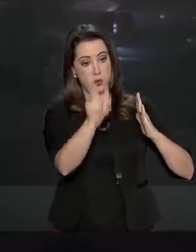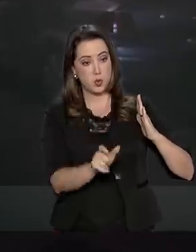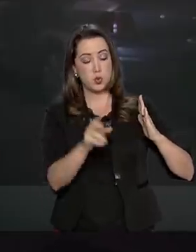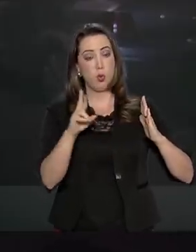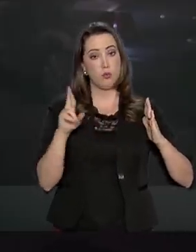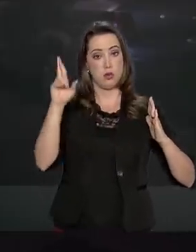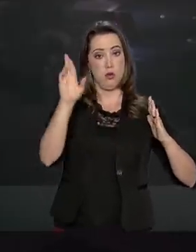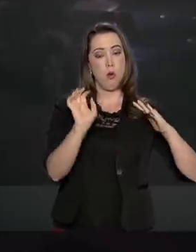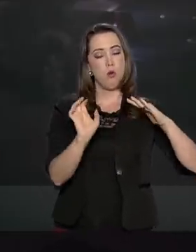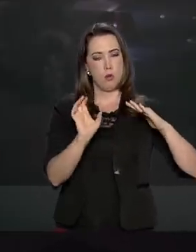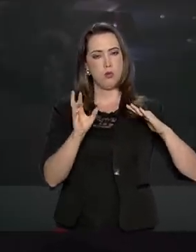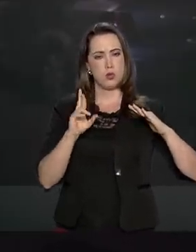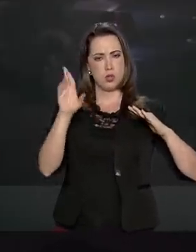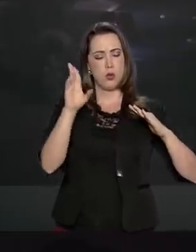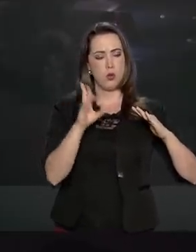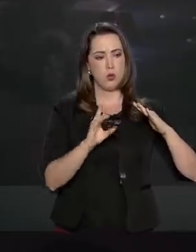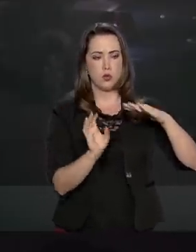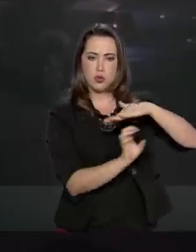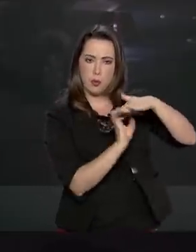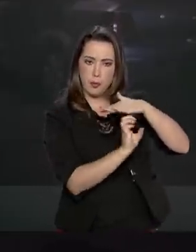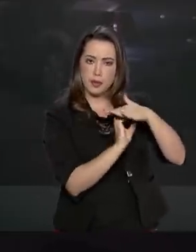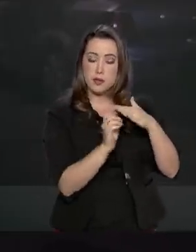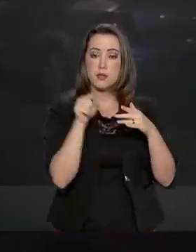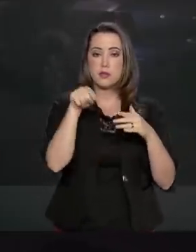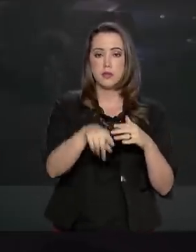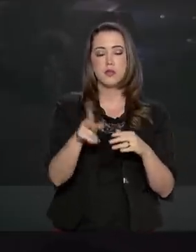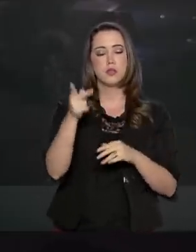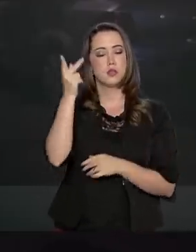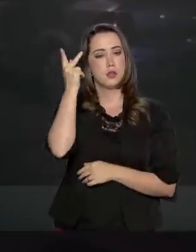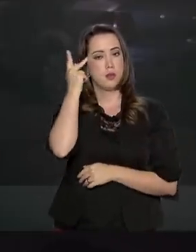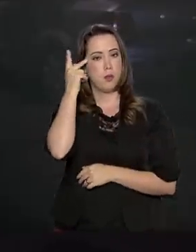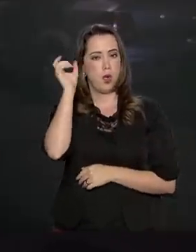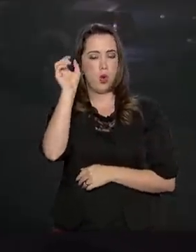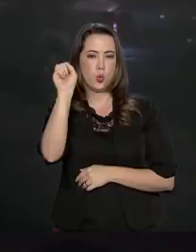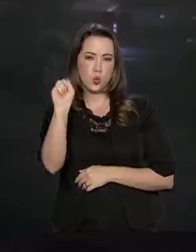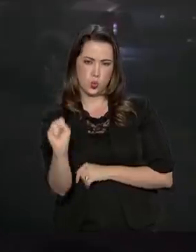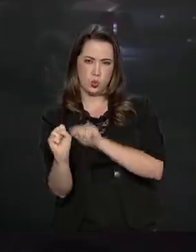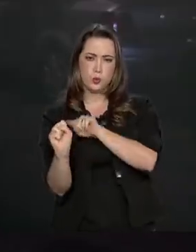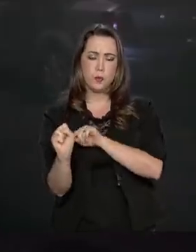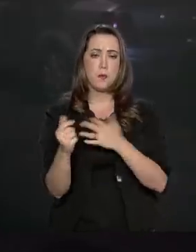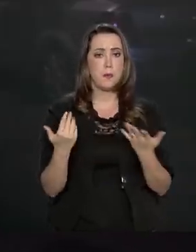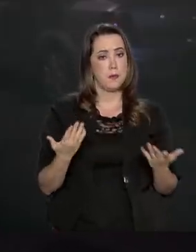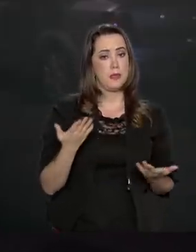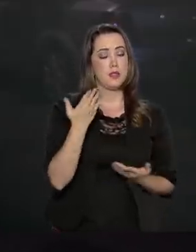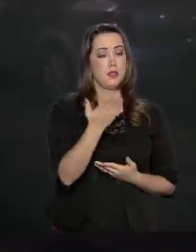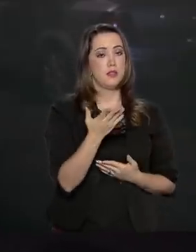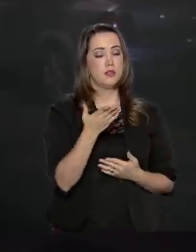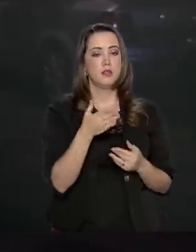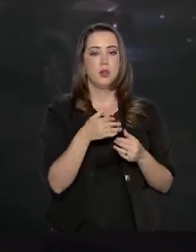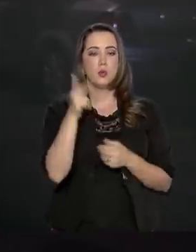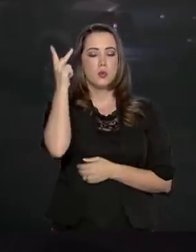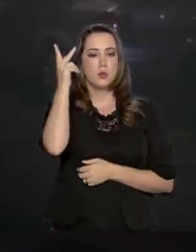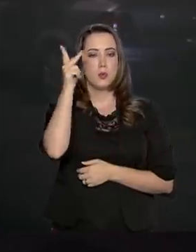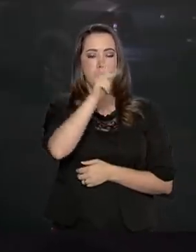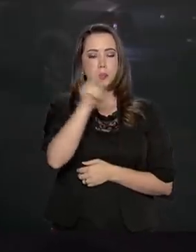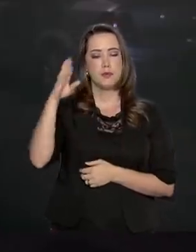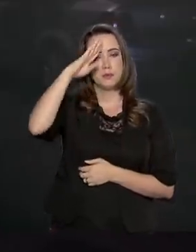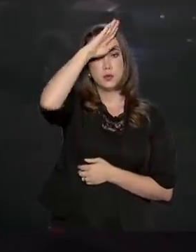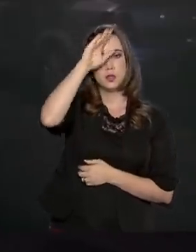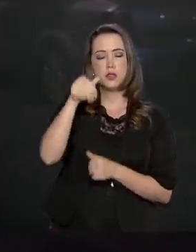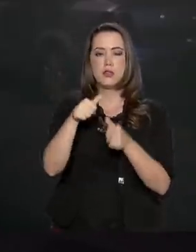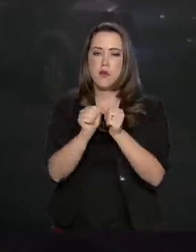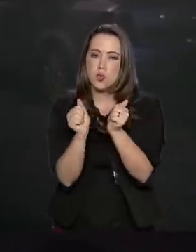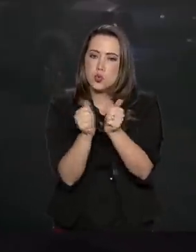da construção civil no bairro do Morumbi, na zona sul da capital paulista. O presidente Jair Bolsonaro esteve com cerca de